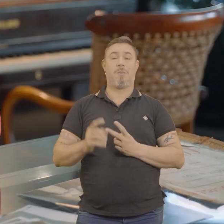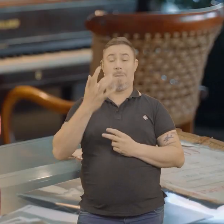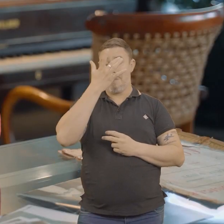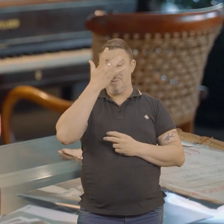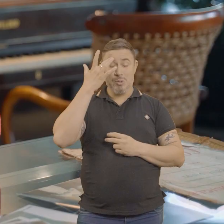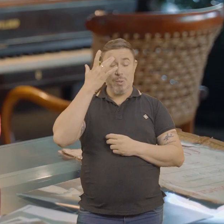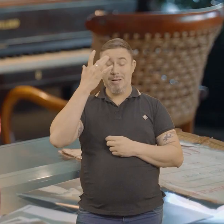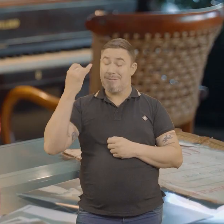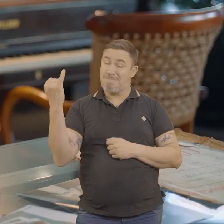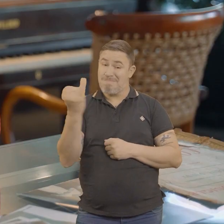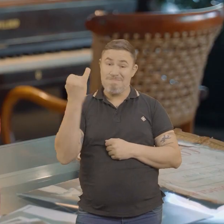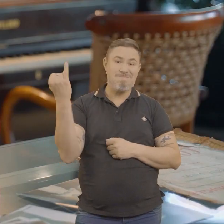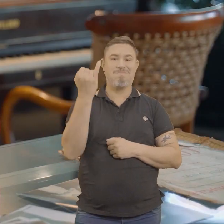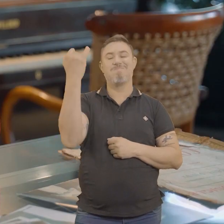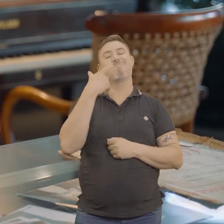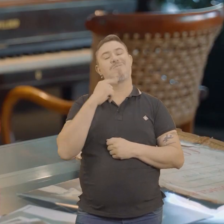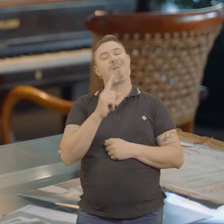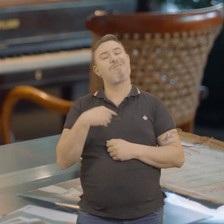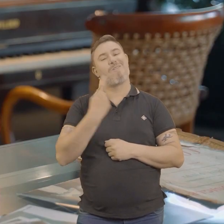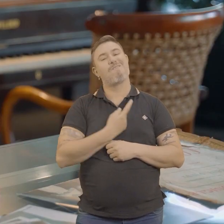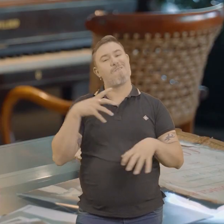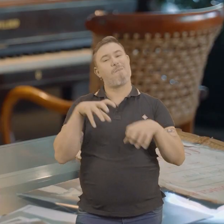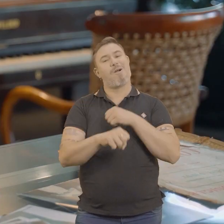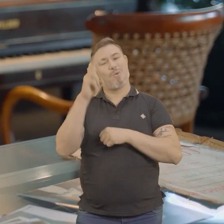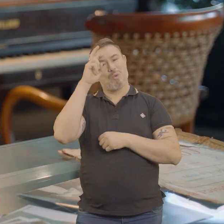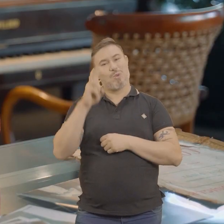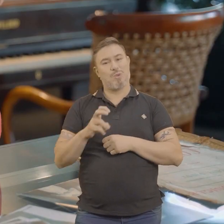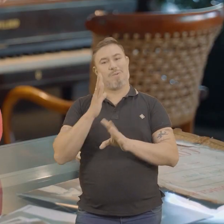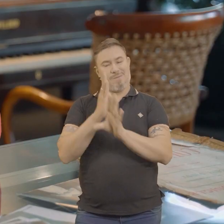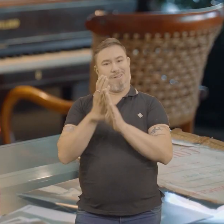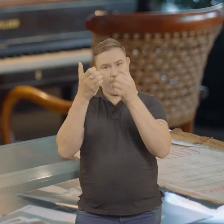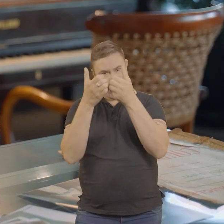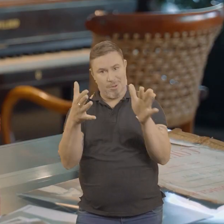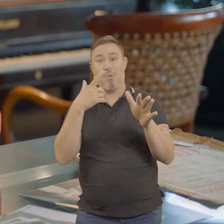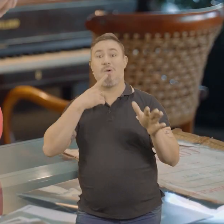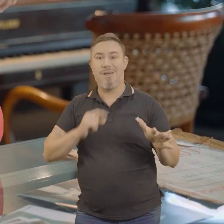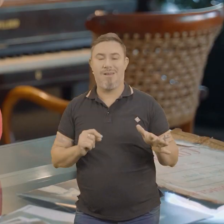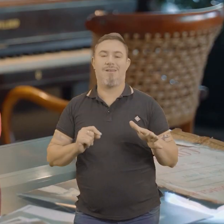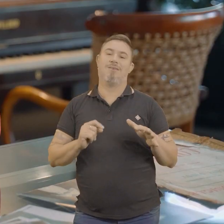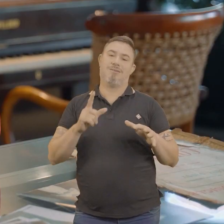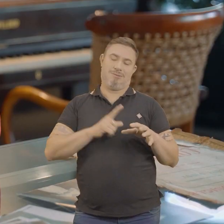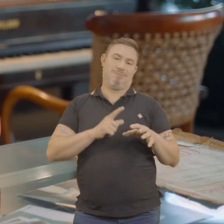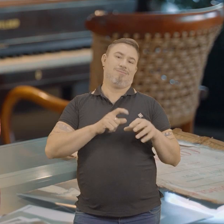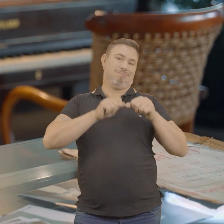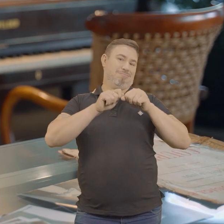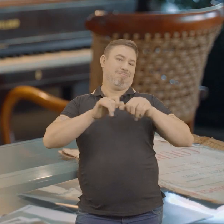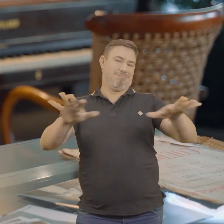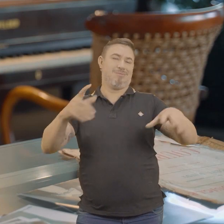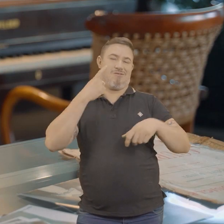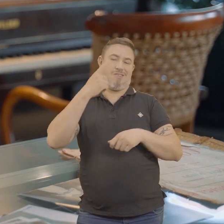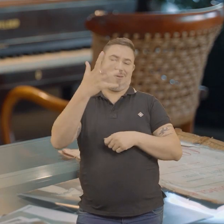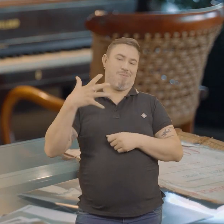figura muito importante para a nossa formação cultural, porque ela abriu muitos horizontes para a gente ver